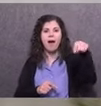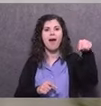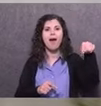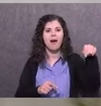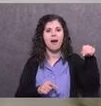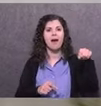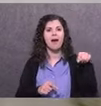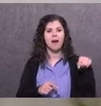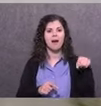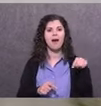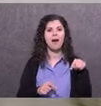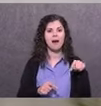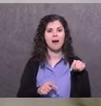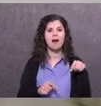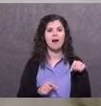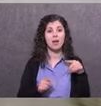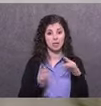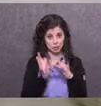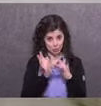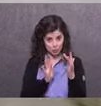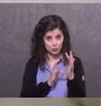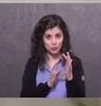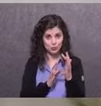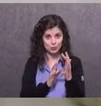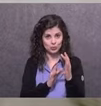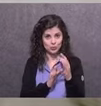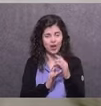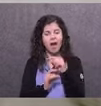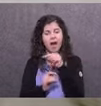Jesus está neles.